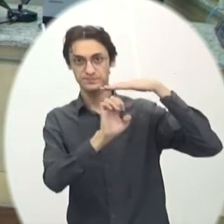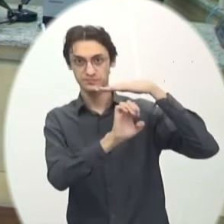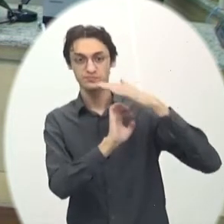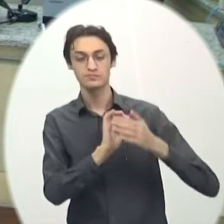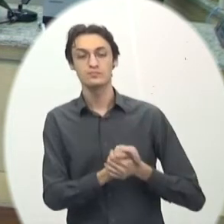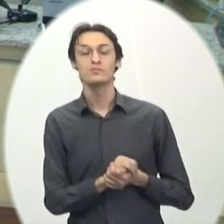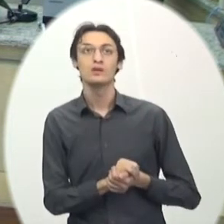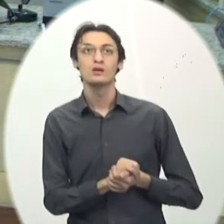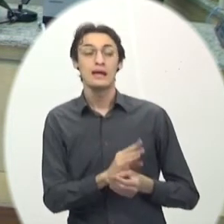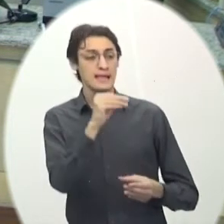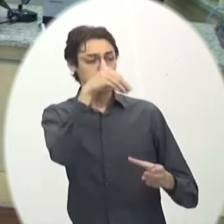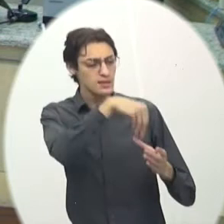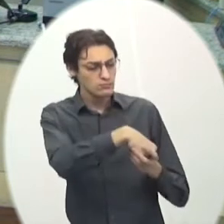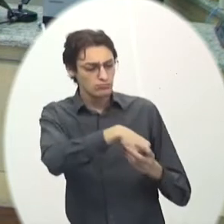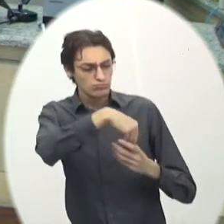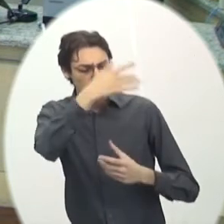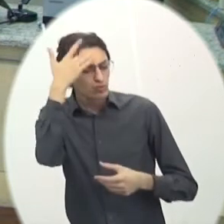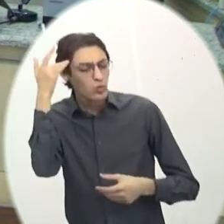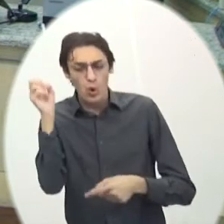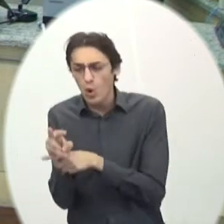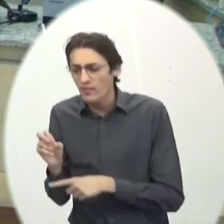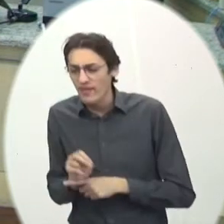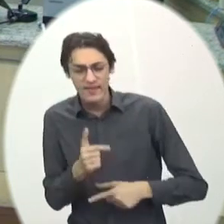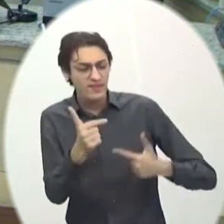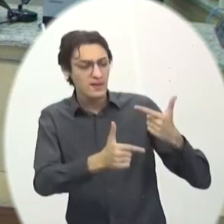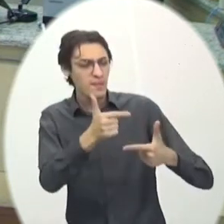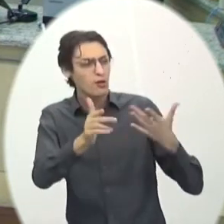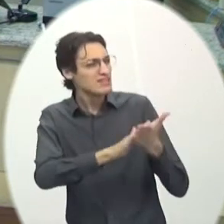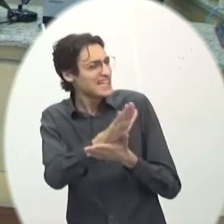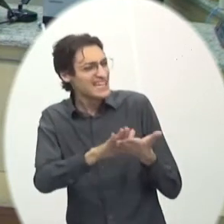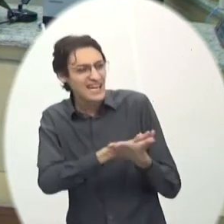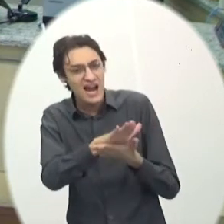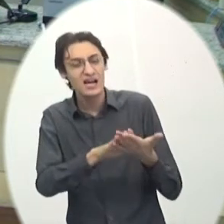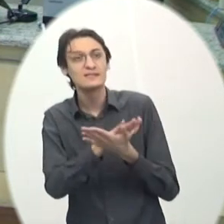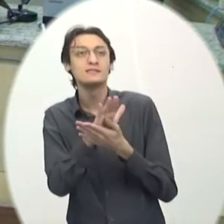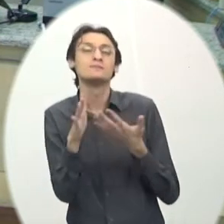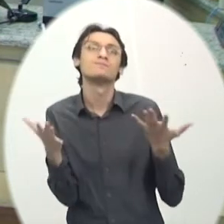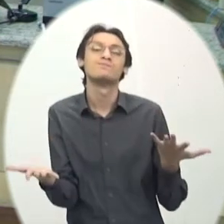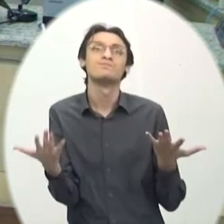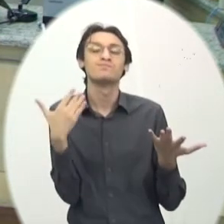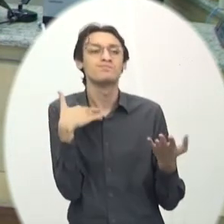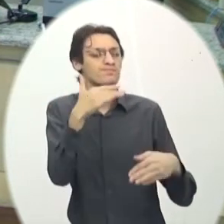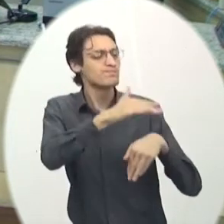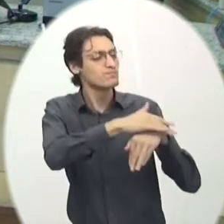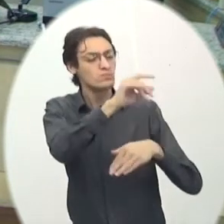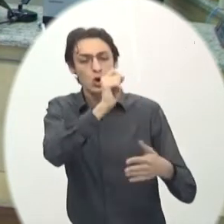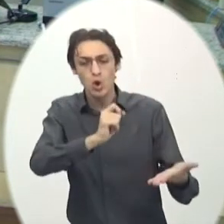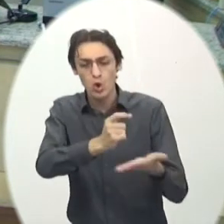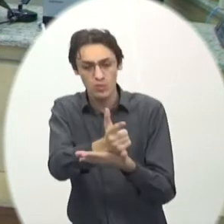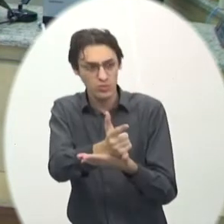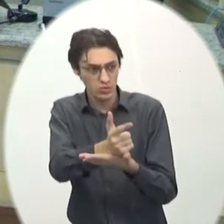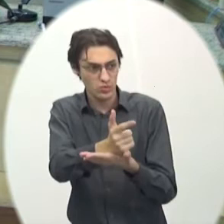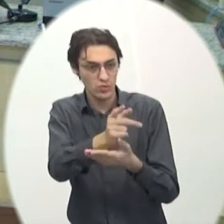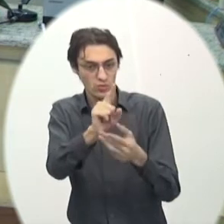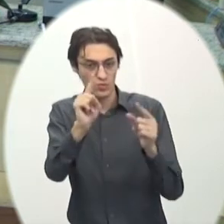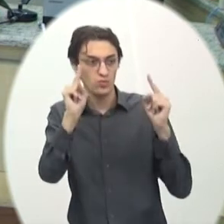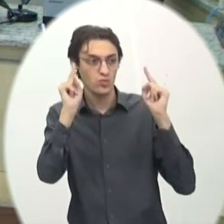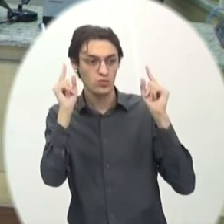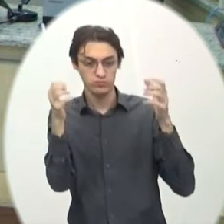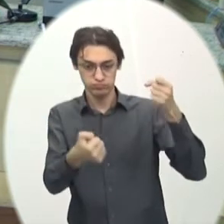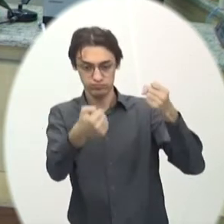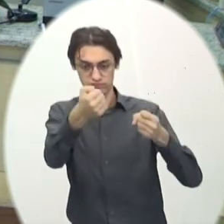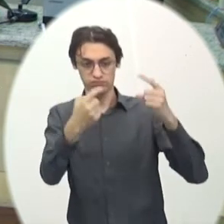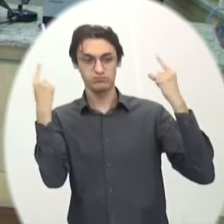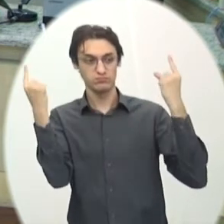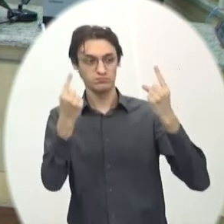Ela não tem funcionário nenhum, pelo que a gente está sabendo. Ou seja, o senhor comprou uma ambulância, montou